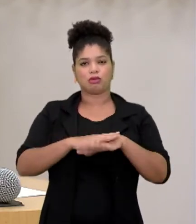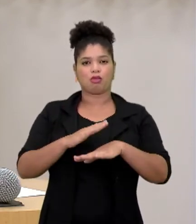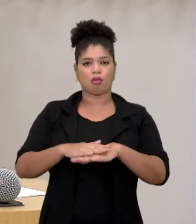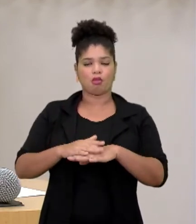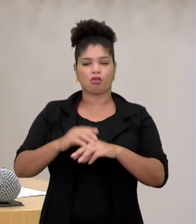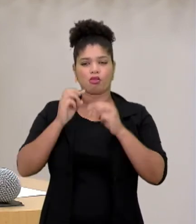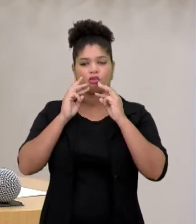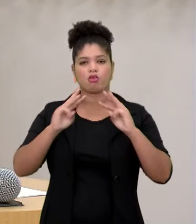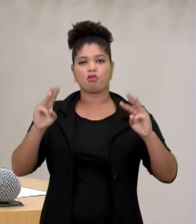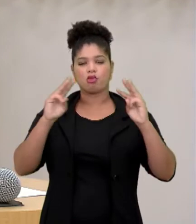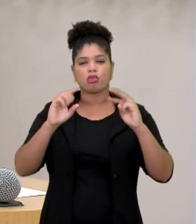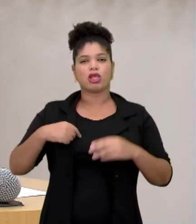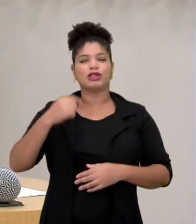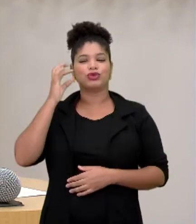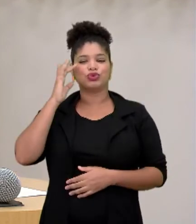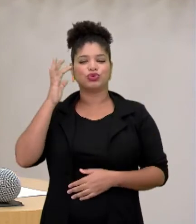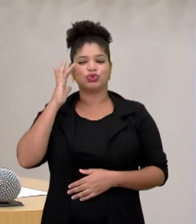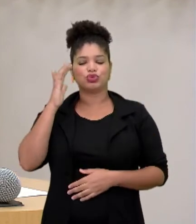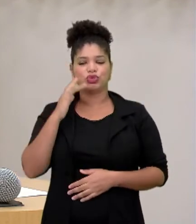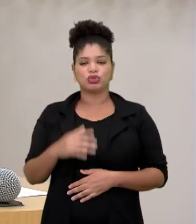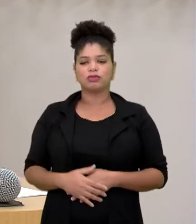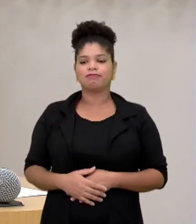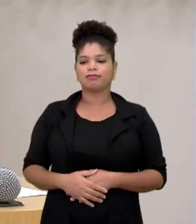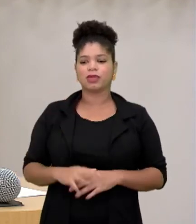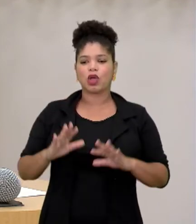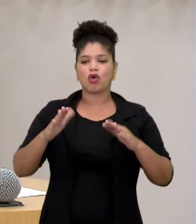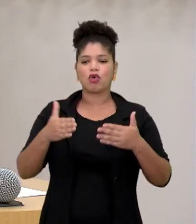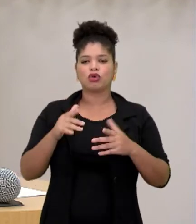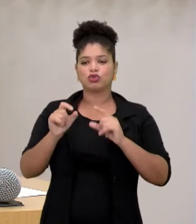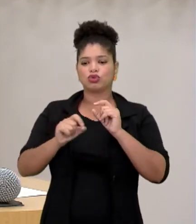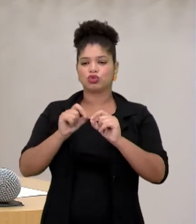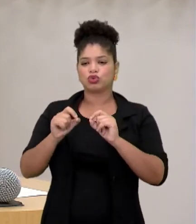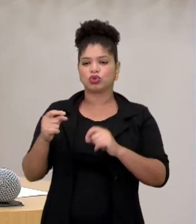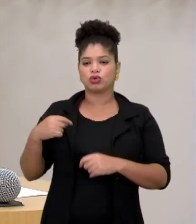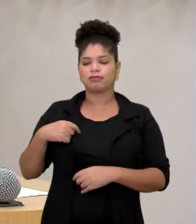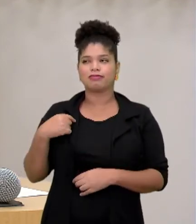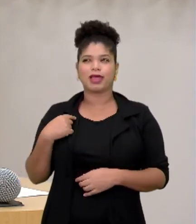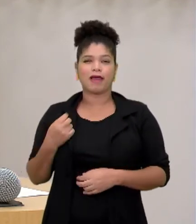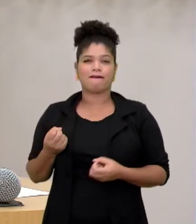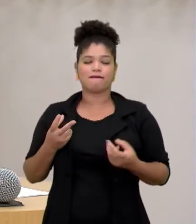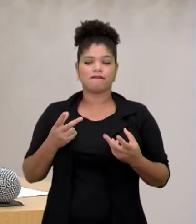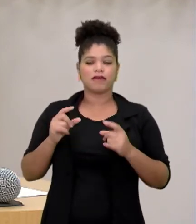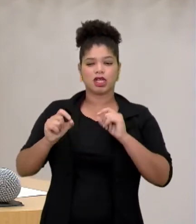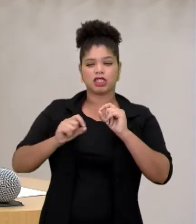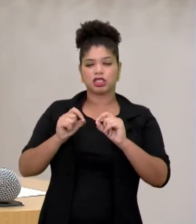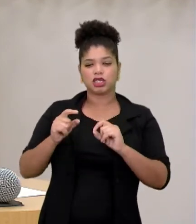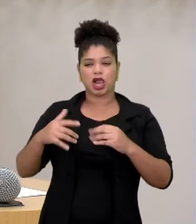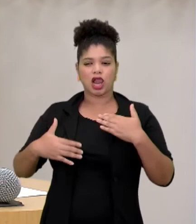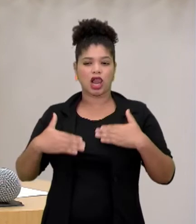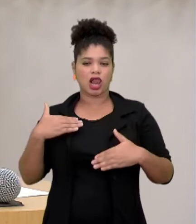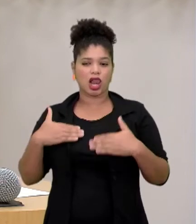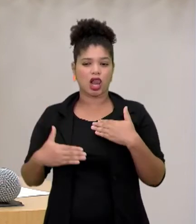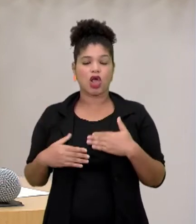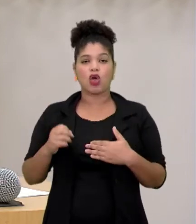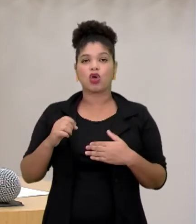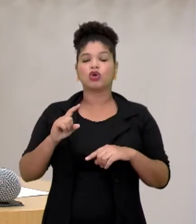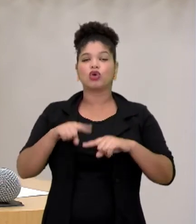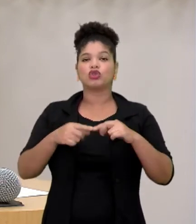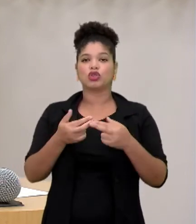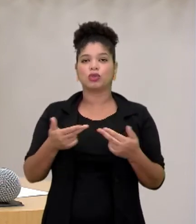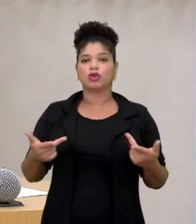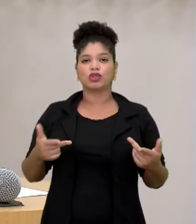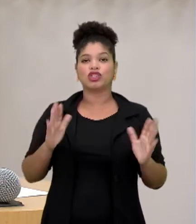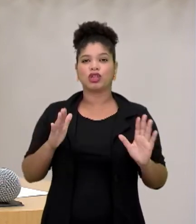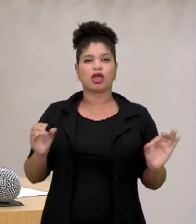pensar eh como que vai quem vai ser o público alvo, o que que eu quero vender, se é estilo, se realmente é um produto pronto,